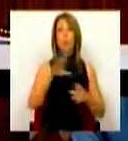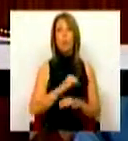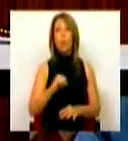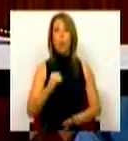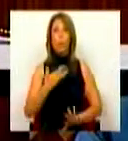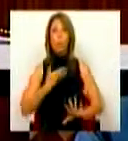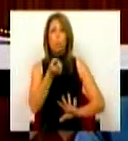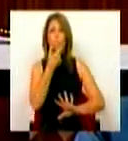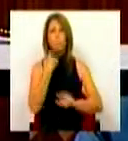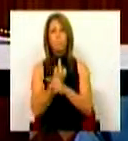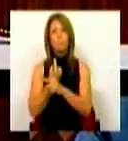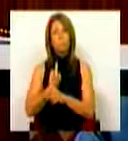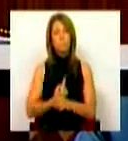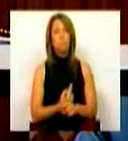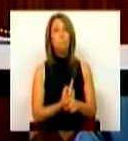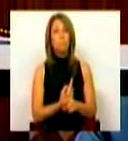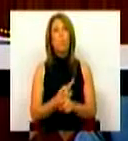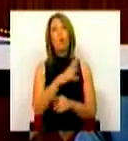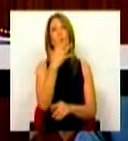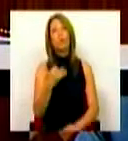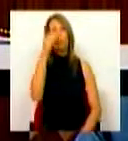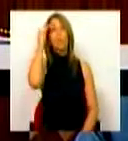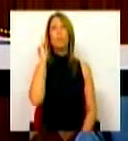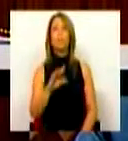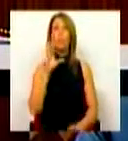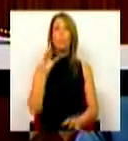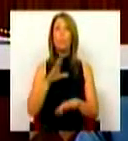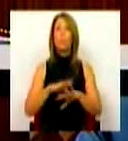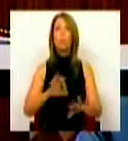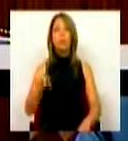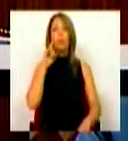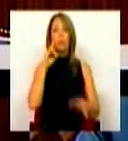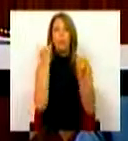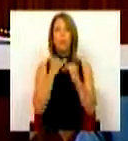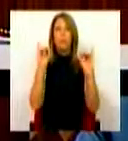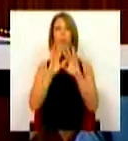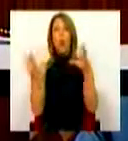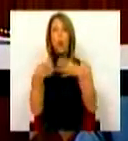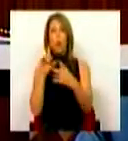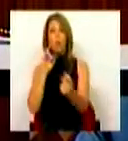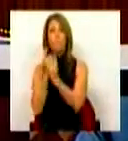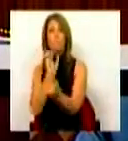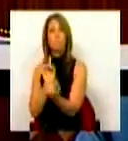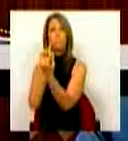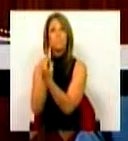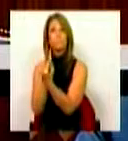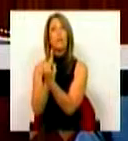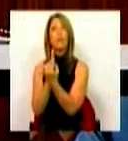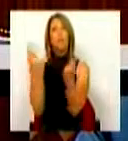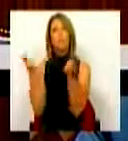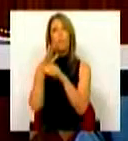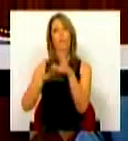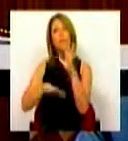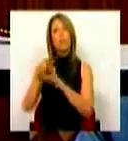antidopagem e, por outro, a recomendação sobre a garantia da independência dos órgãos de audição e promoção de